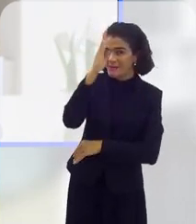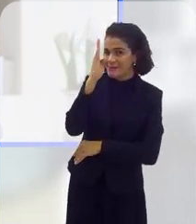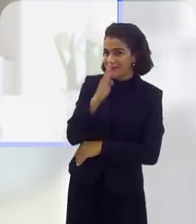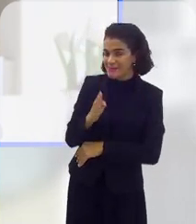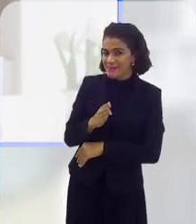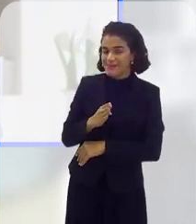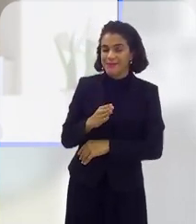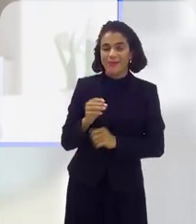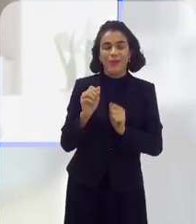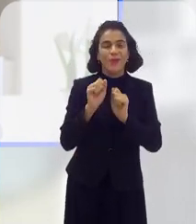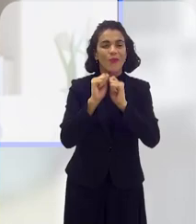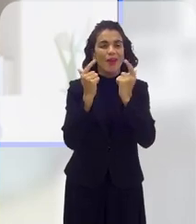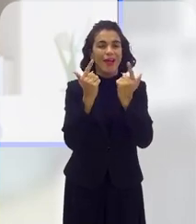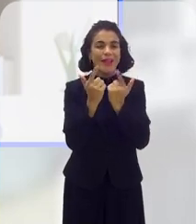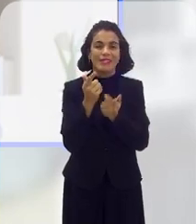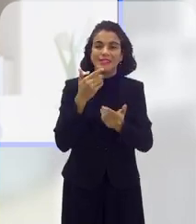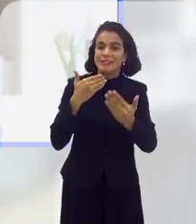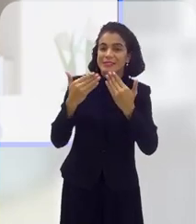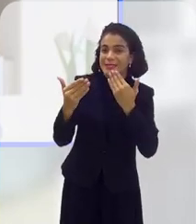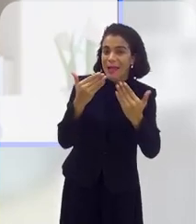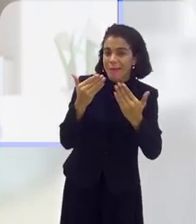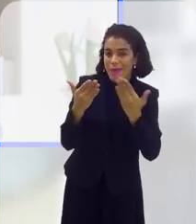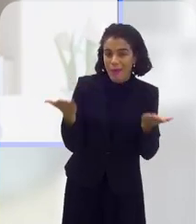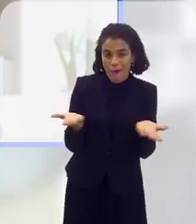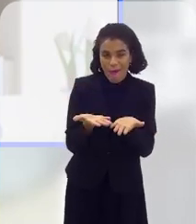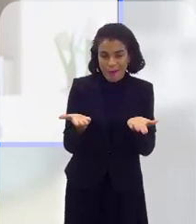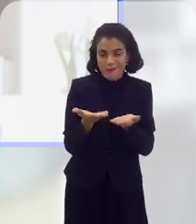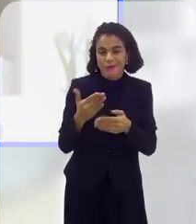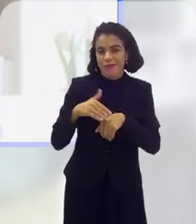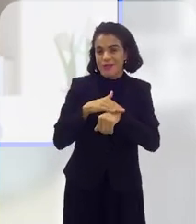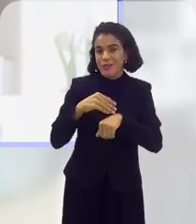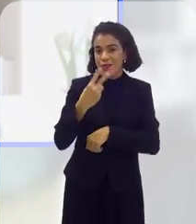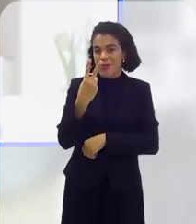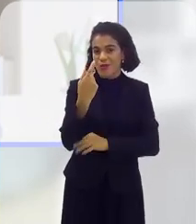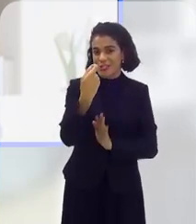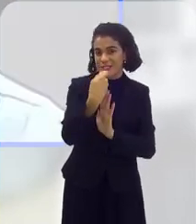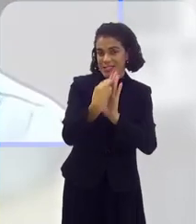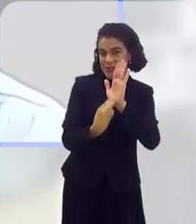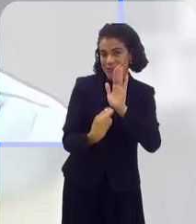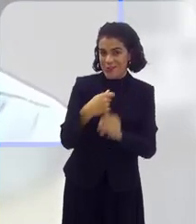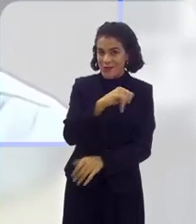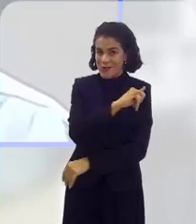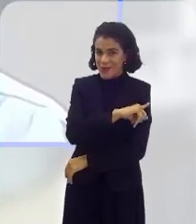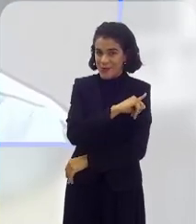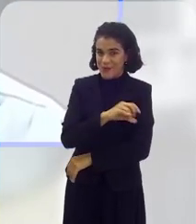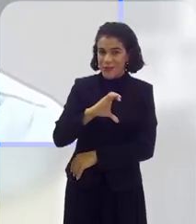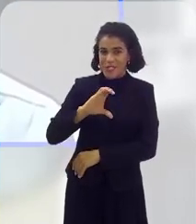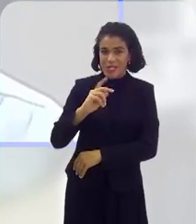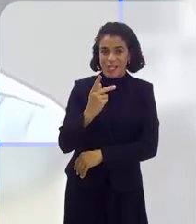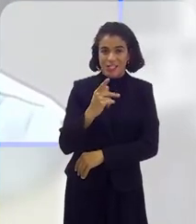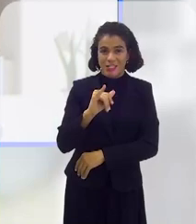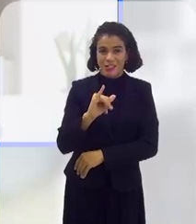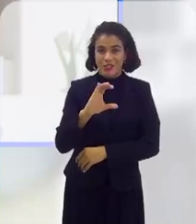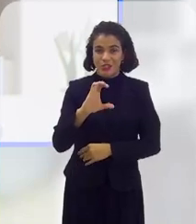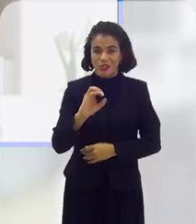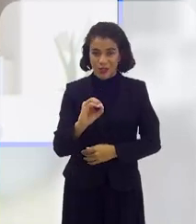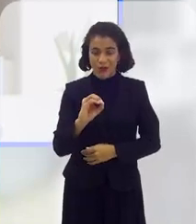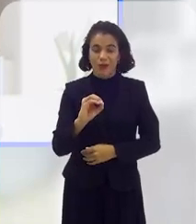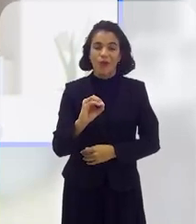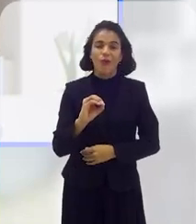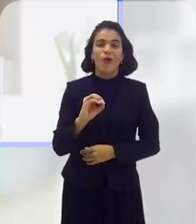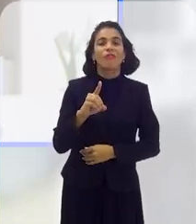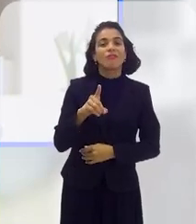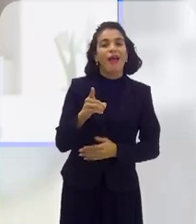ficção. No Alerj Debate de hoje, vamos conversar com dois escritores aqui do Rio. Chico Fonseca, que está lançando o